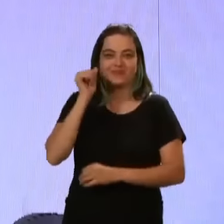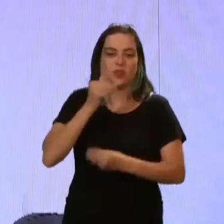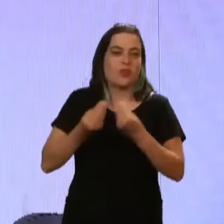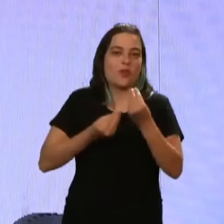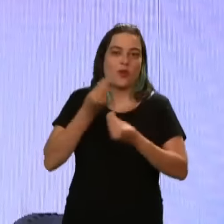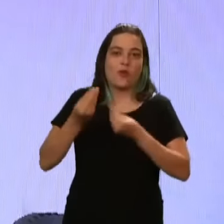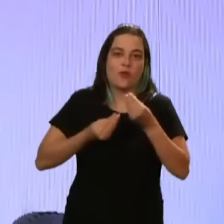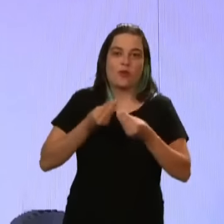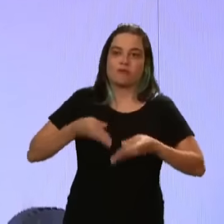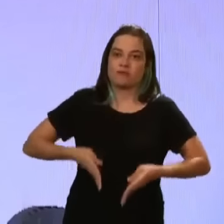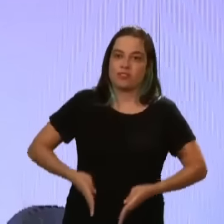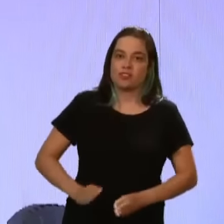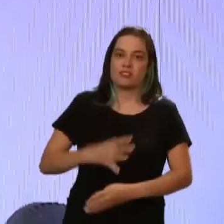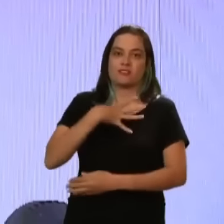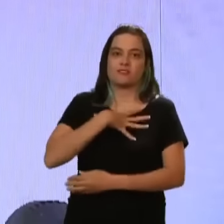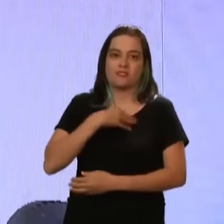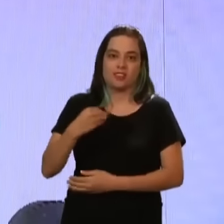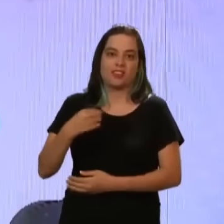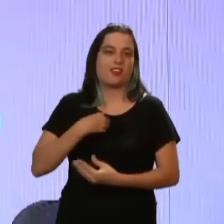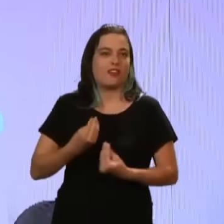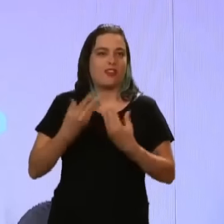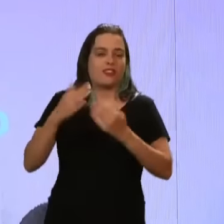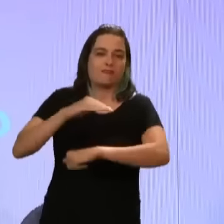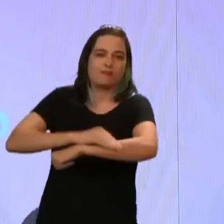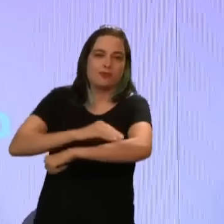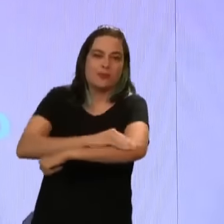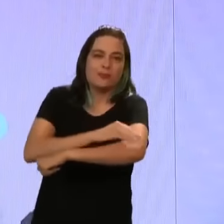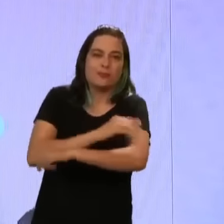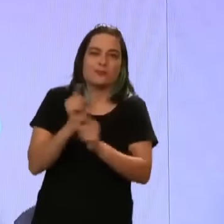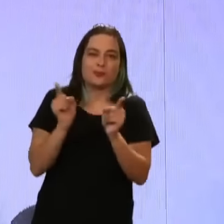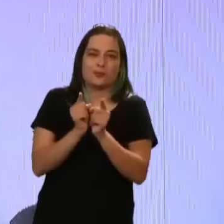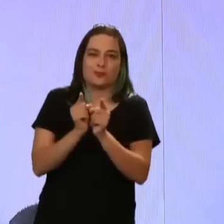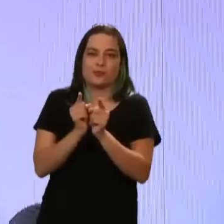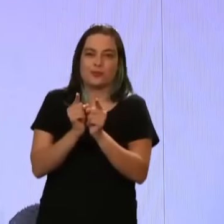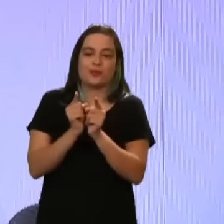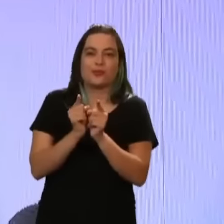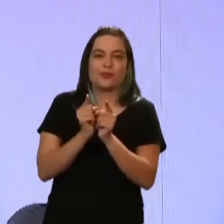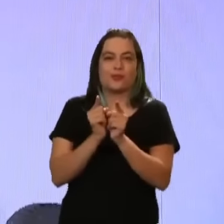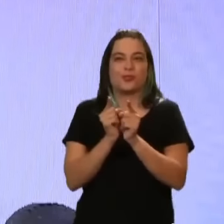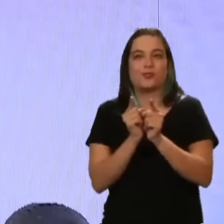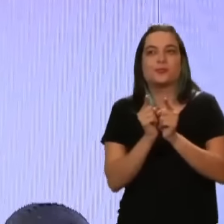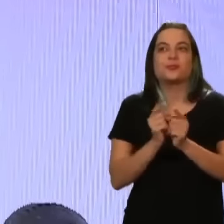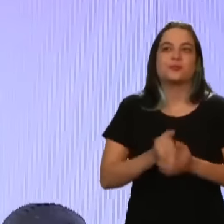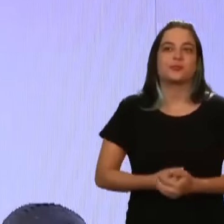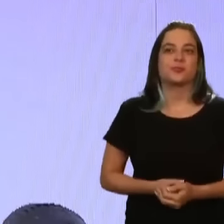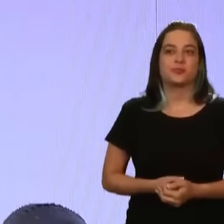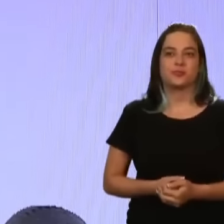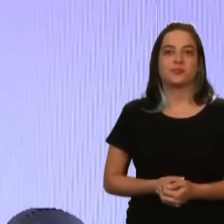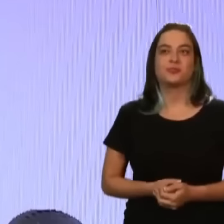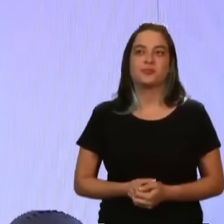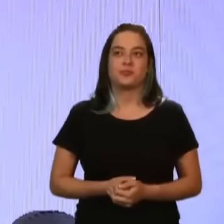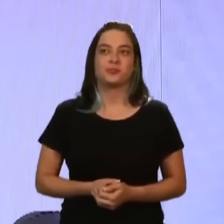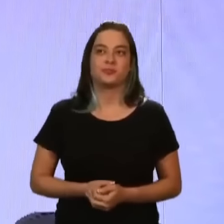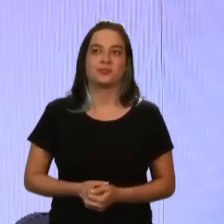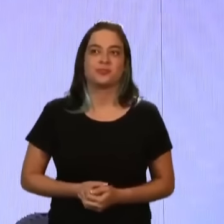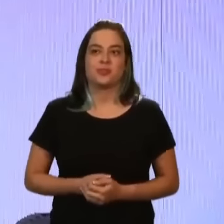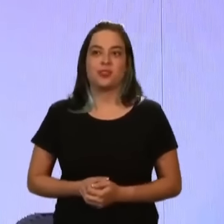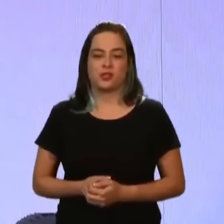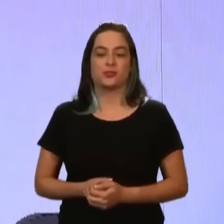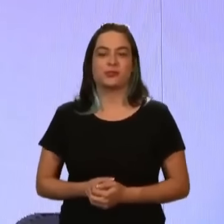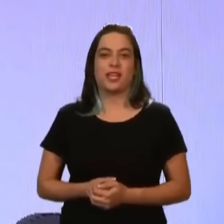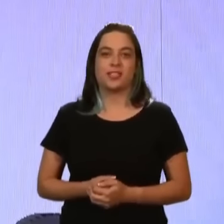dela eu fico dando pererequinha de pelúcia para ela, uma piada. Então, talvez eu vou fazer um congresso com o tema